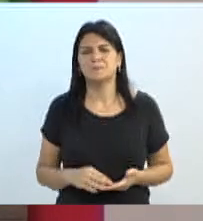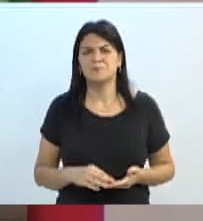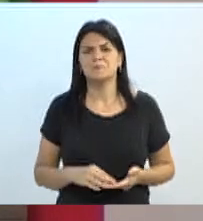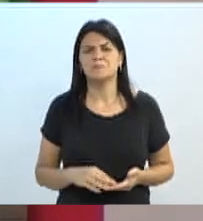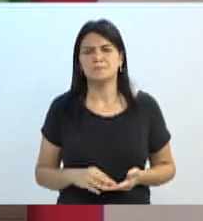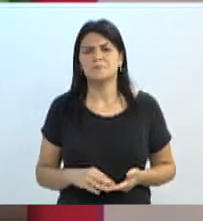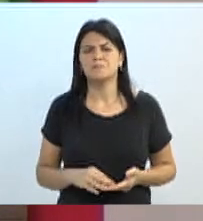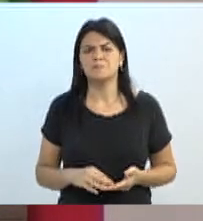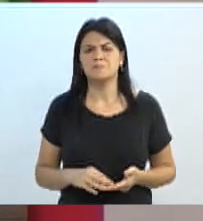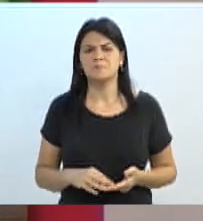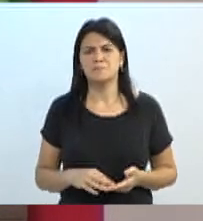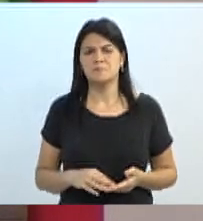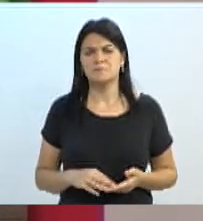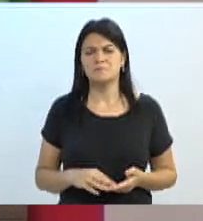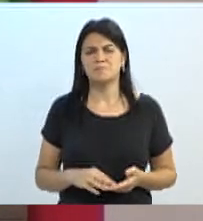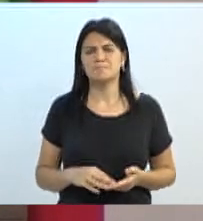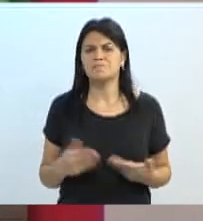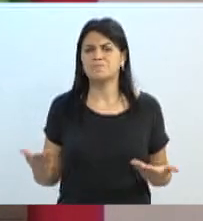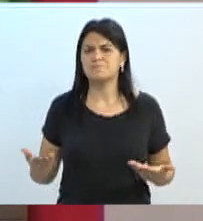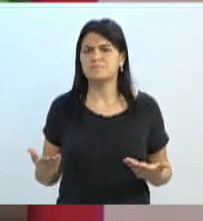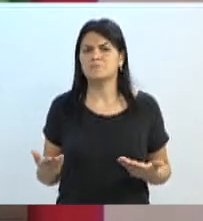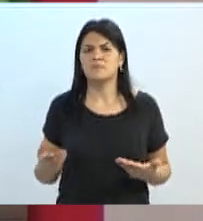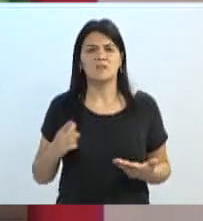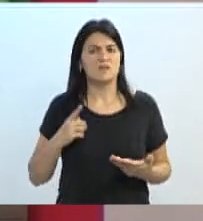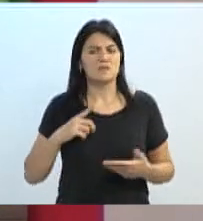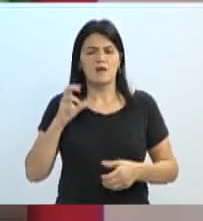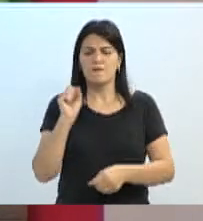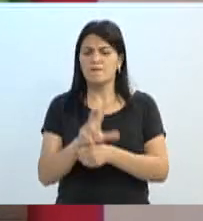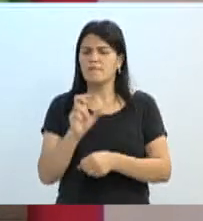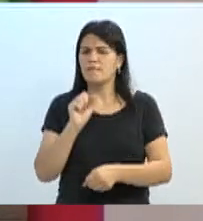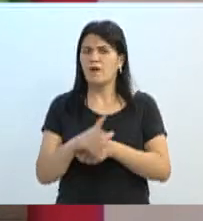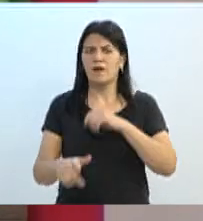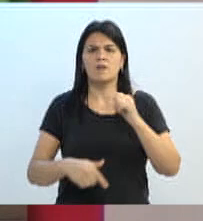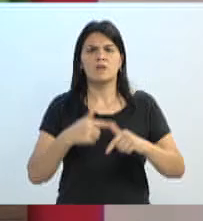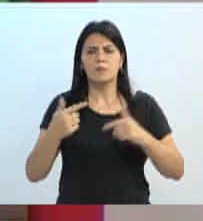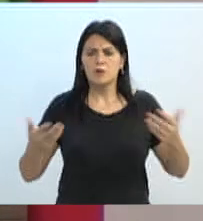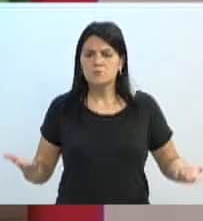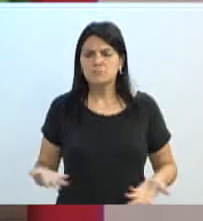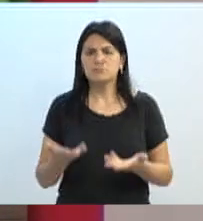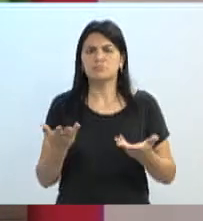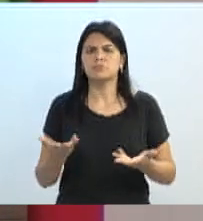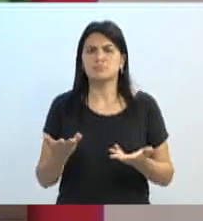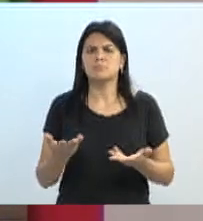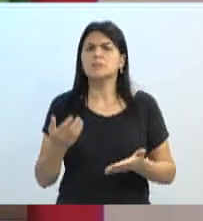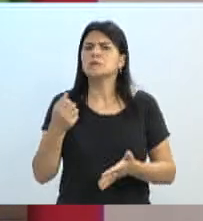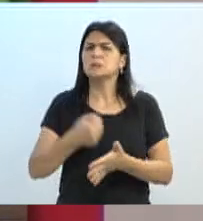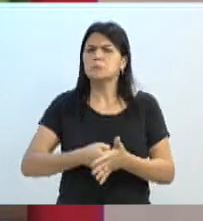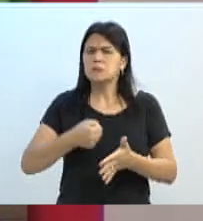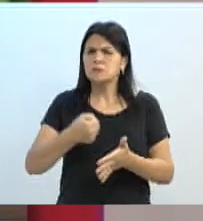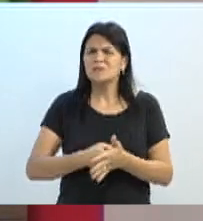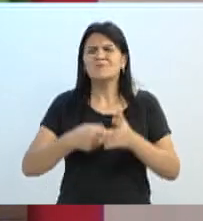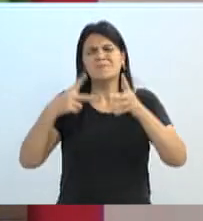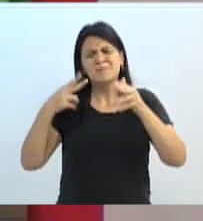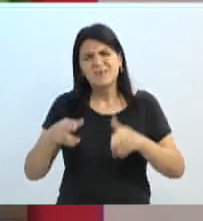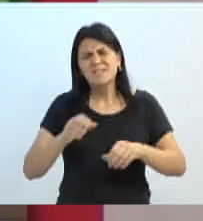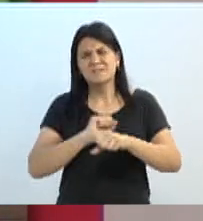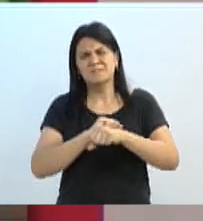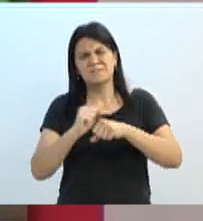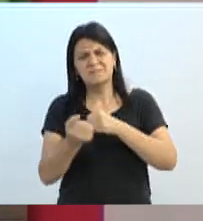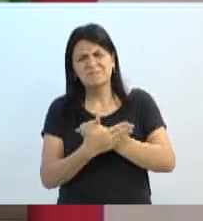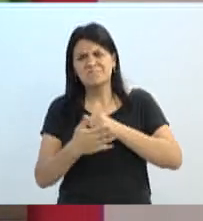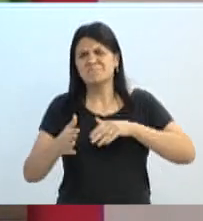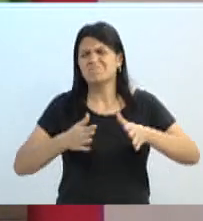que está gerando emprego, gerando renda, resistiu mesmo em meio a essa pandemia, a dificuldade que muitas